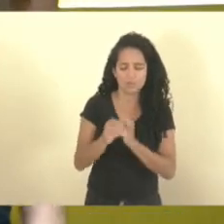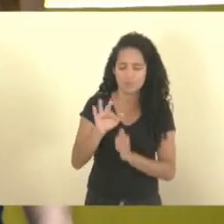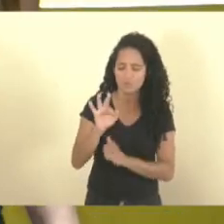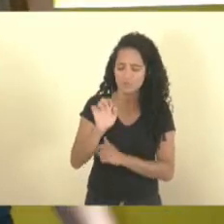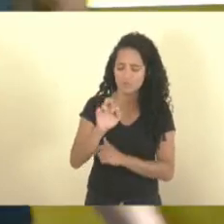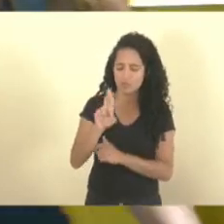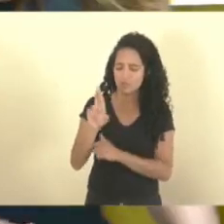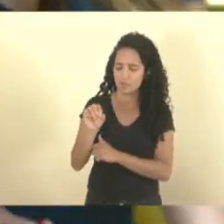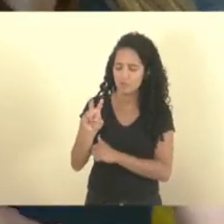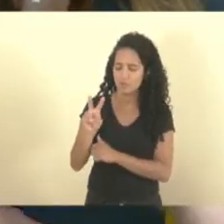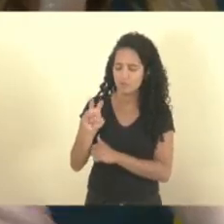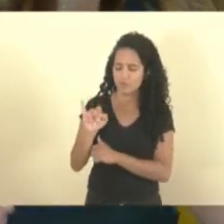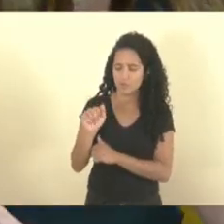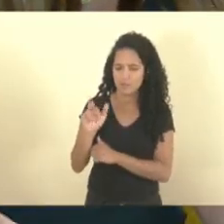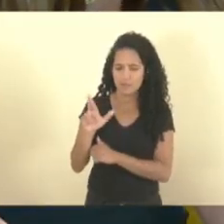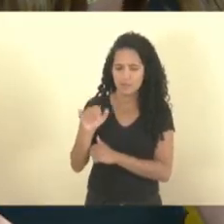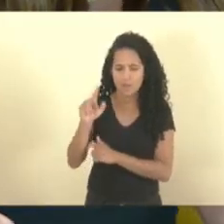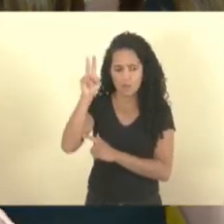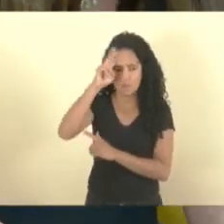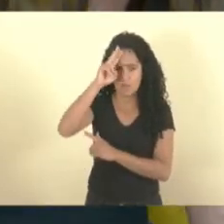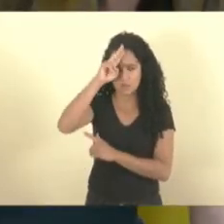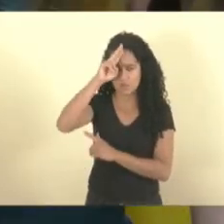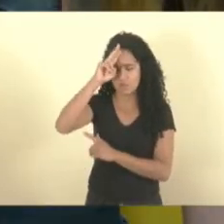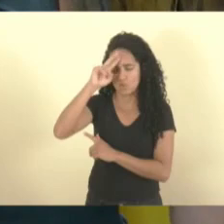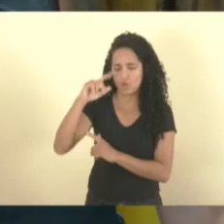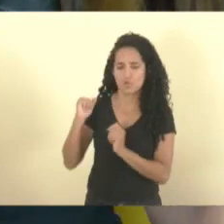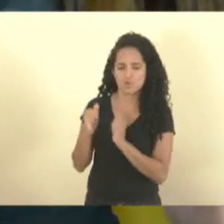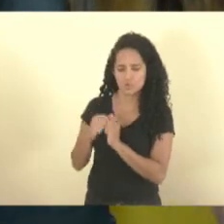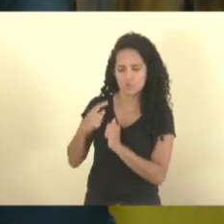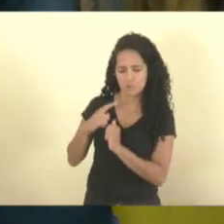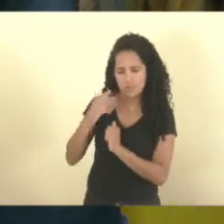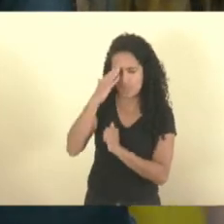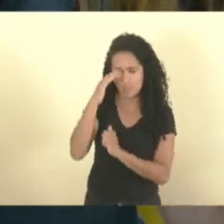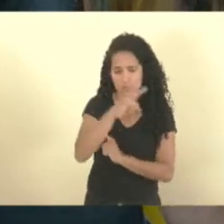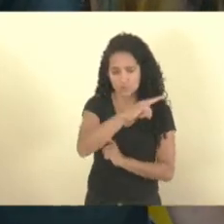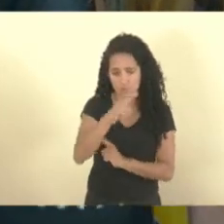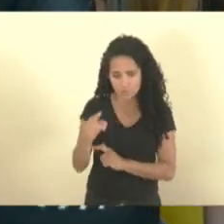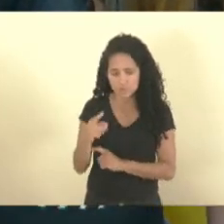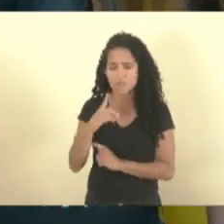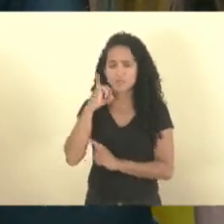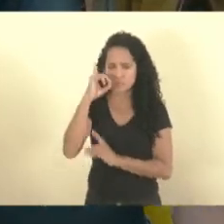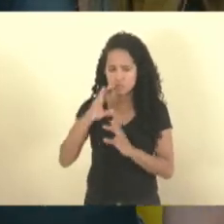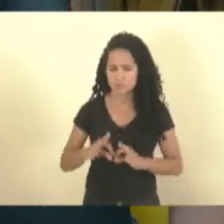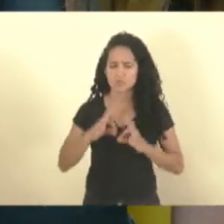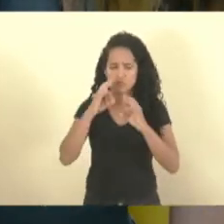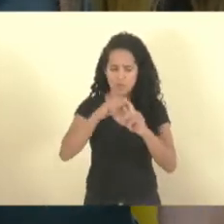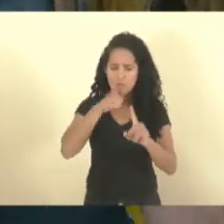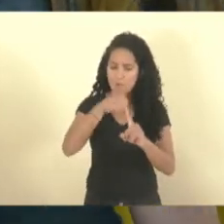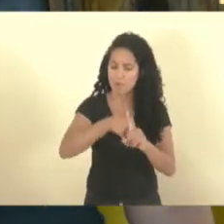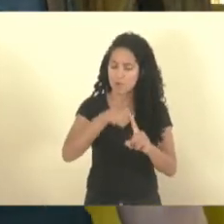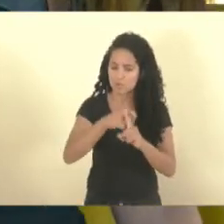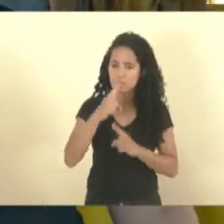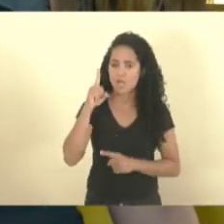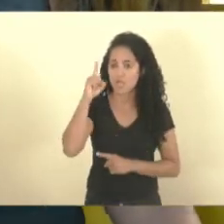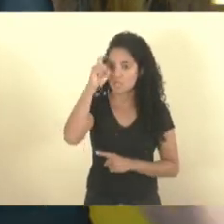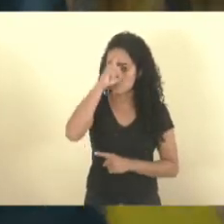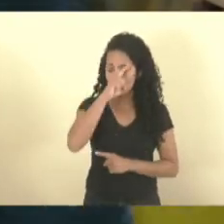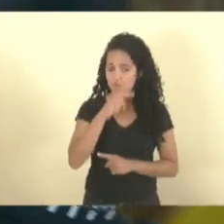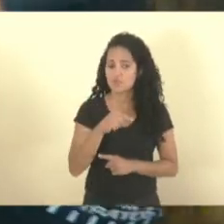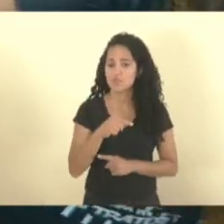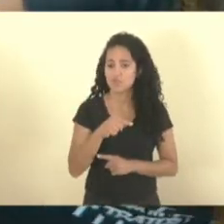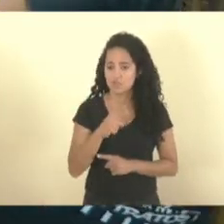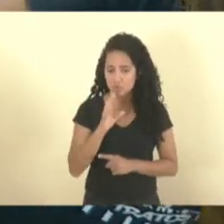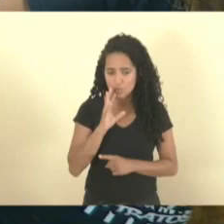história que ela tem. E agradeço a todos vocês, todos os deputados. Essa é uma luta, é um jogo muito pesado do lado de lá. Nós